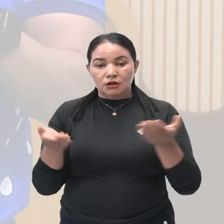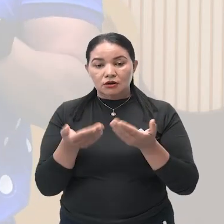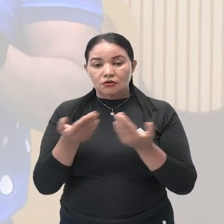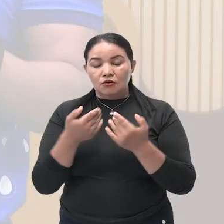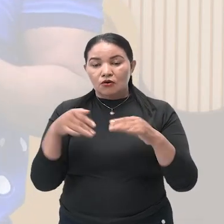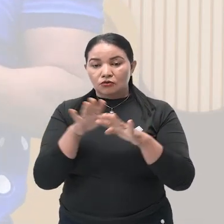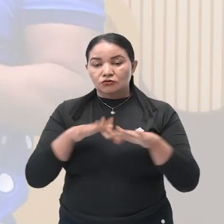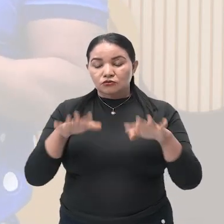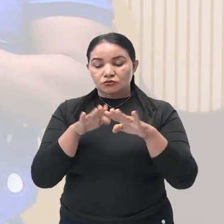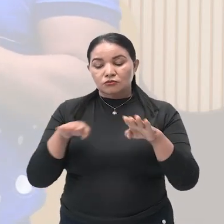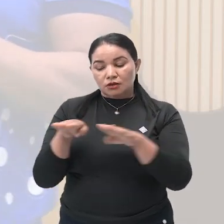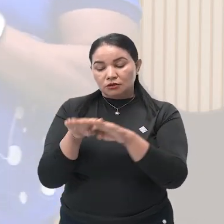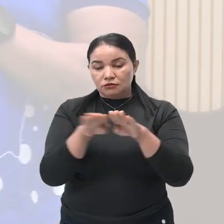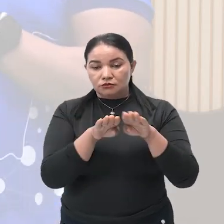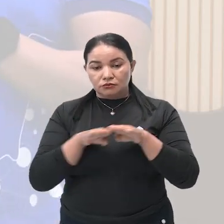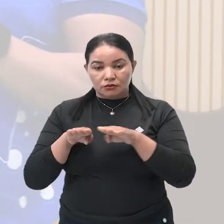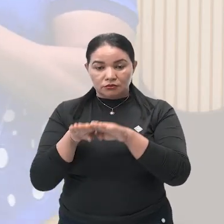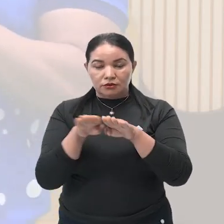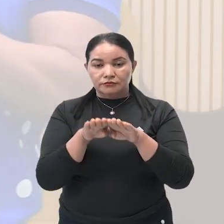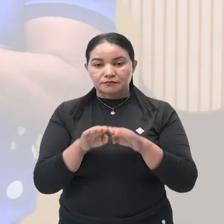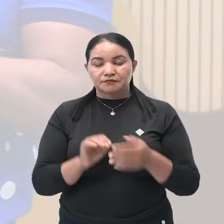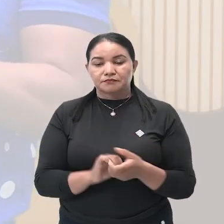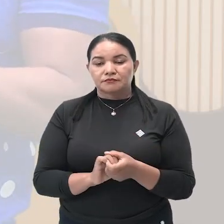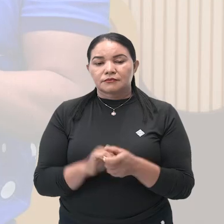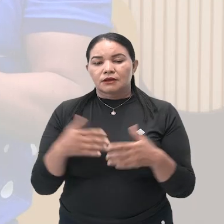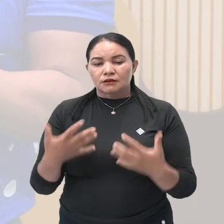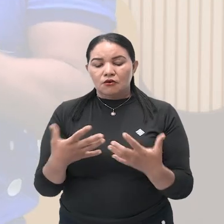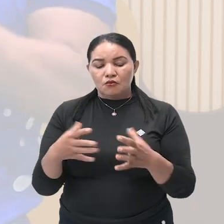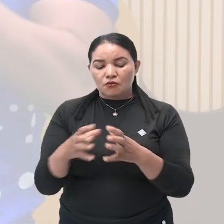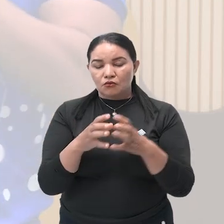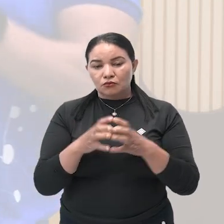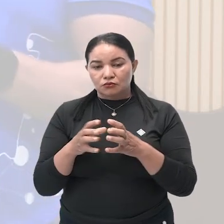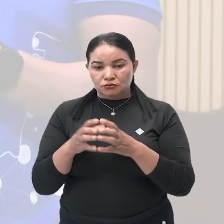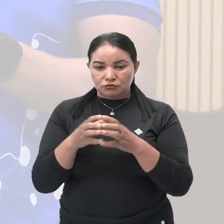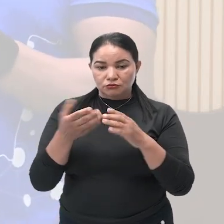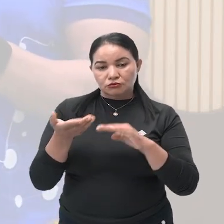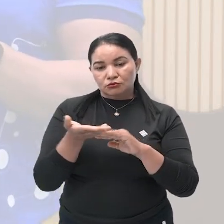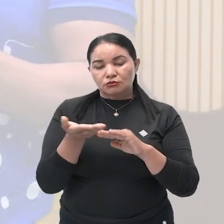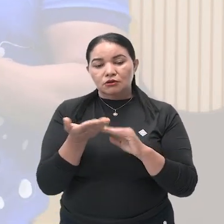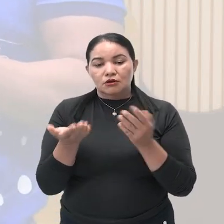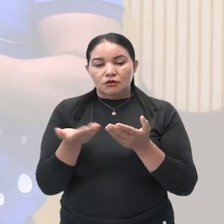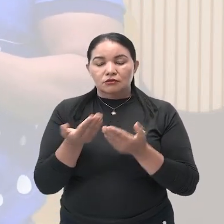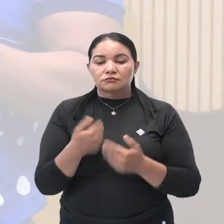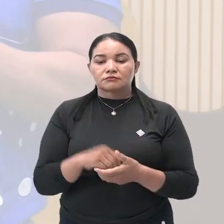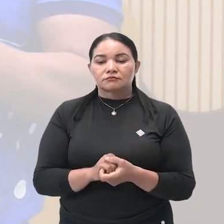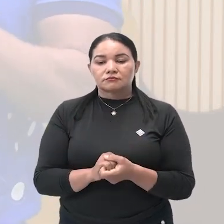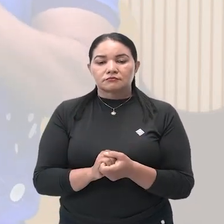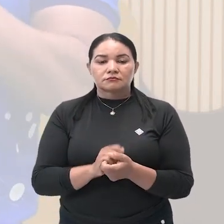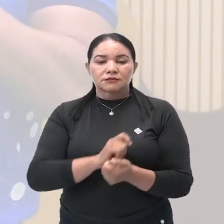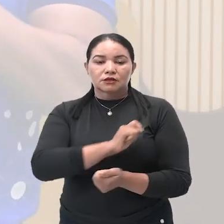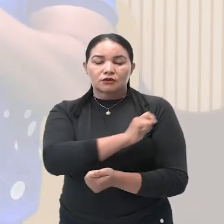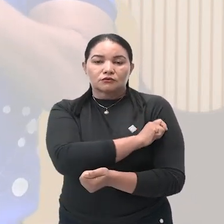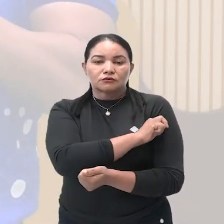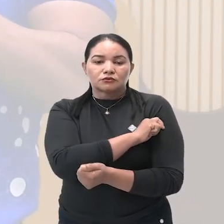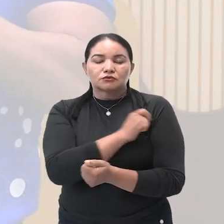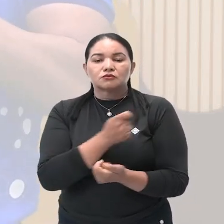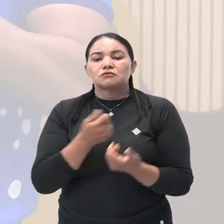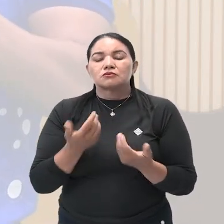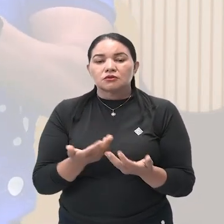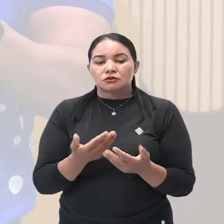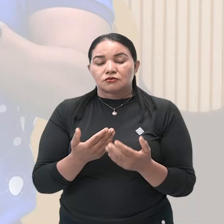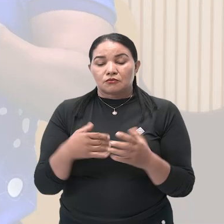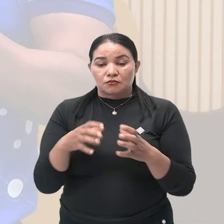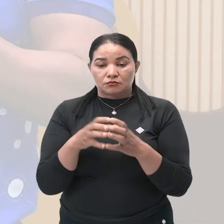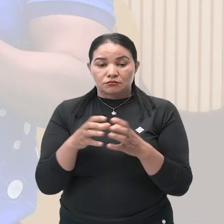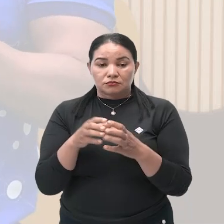ponto importante, tá bom? Professor, quais são os movimentos sociais contemporâneos? Movimento estudantil. Professor, o senhor falou que os movimentos